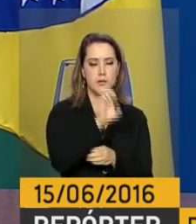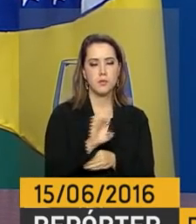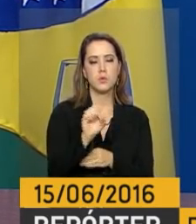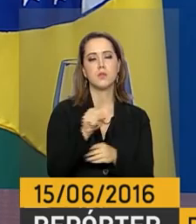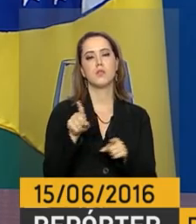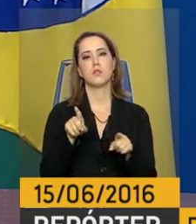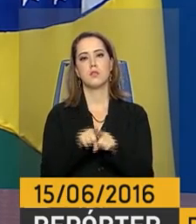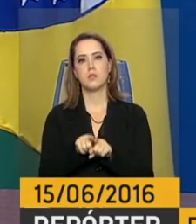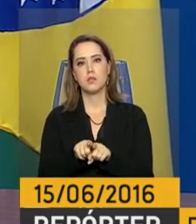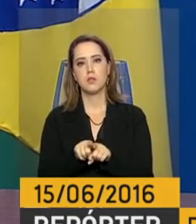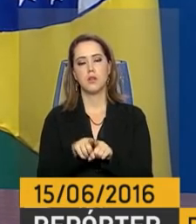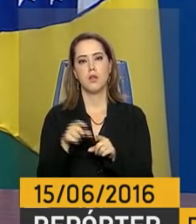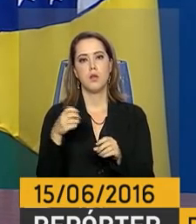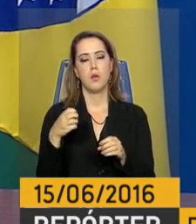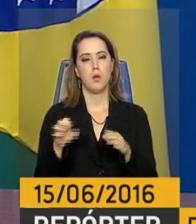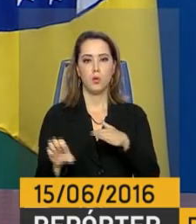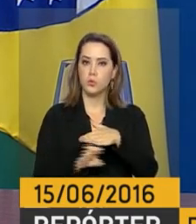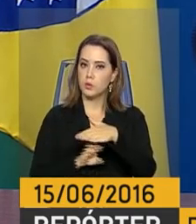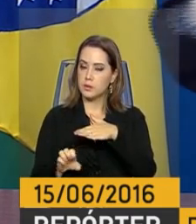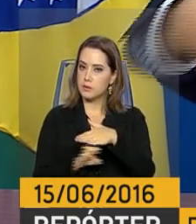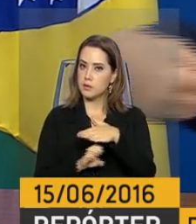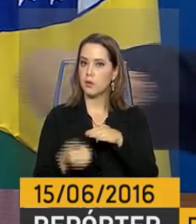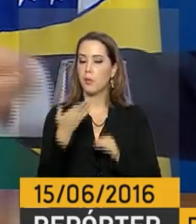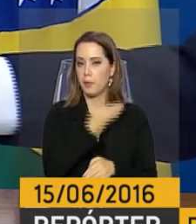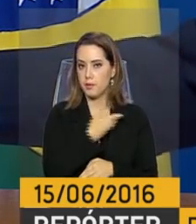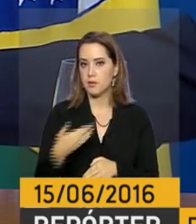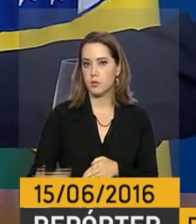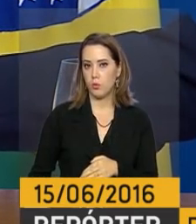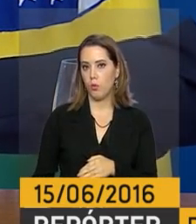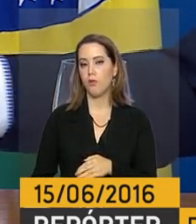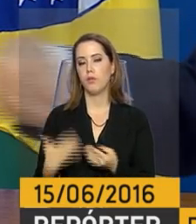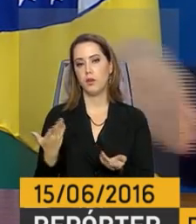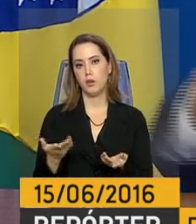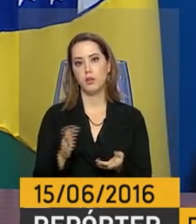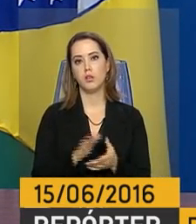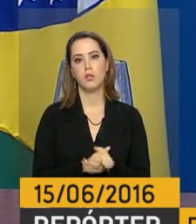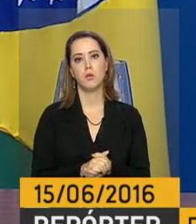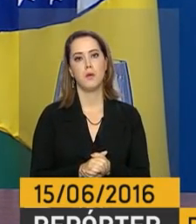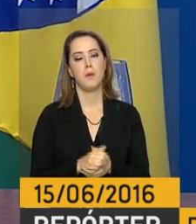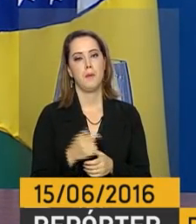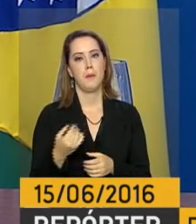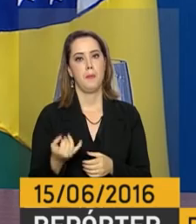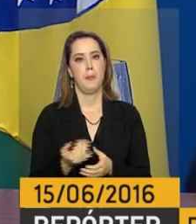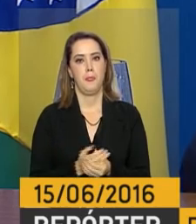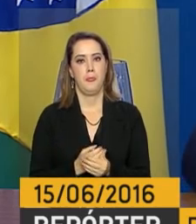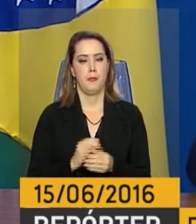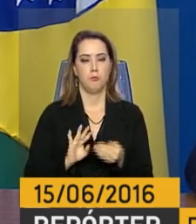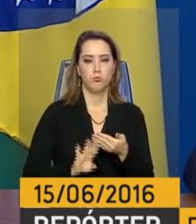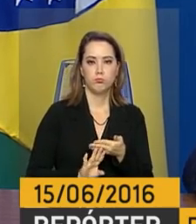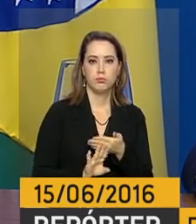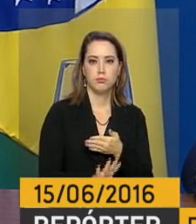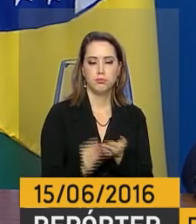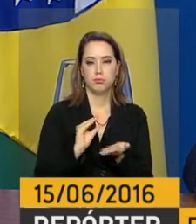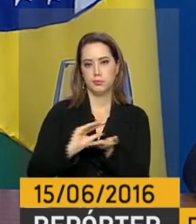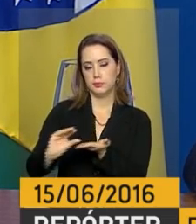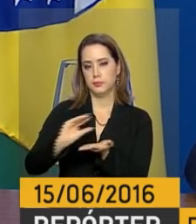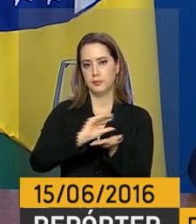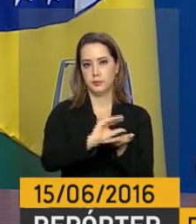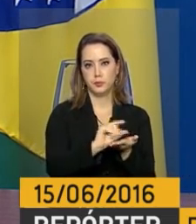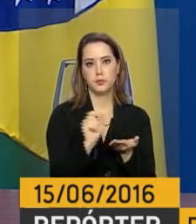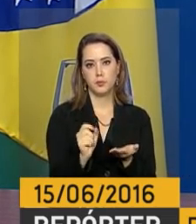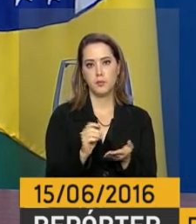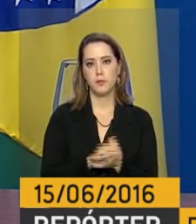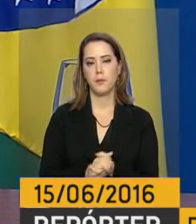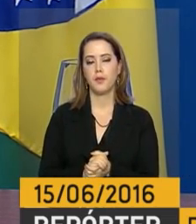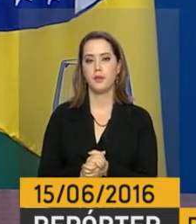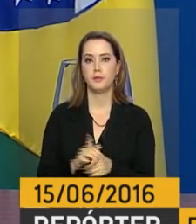União coleta o o um imposto, mais uma parte disso eh deve ser direcionado aos estados ou